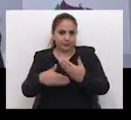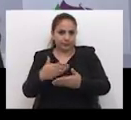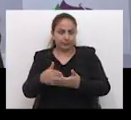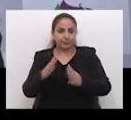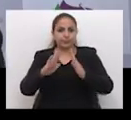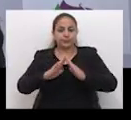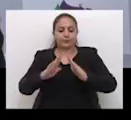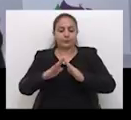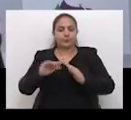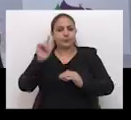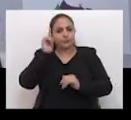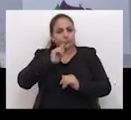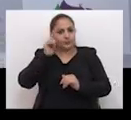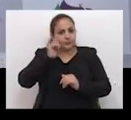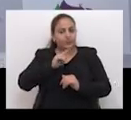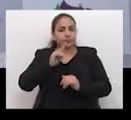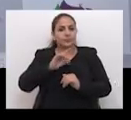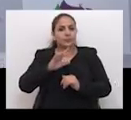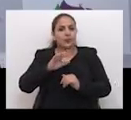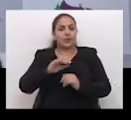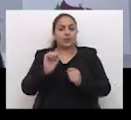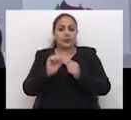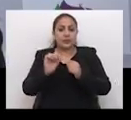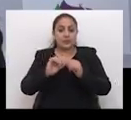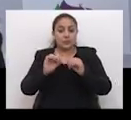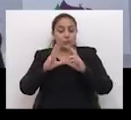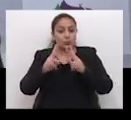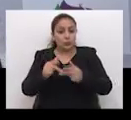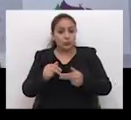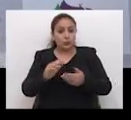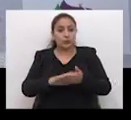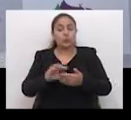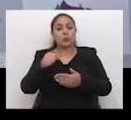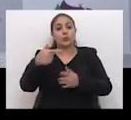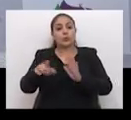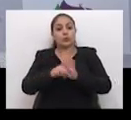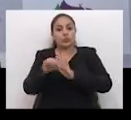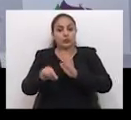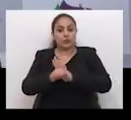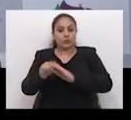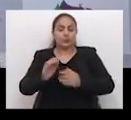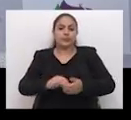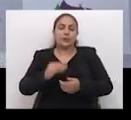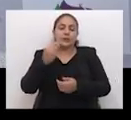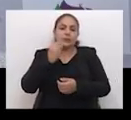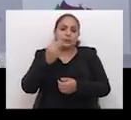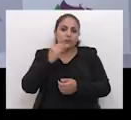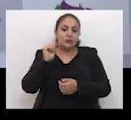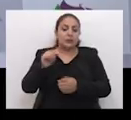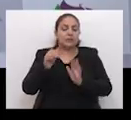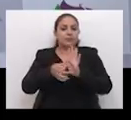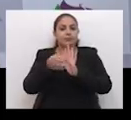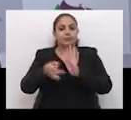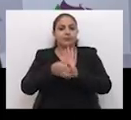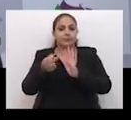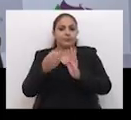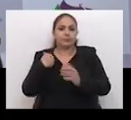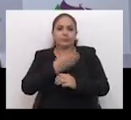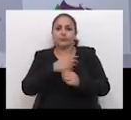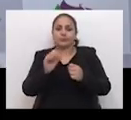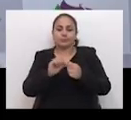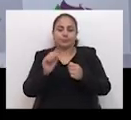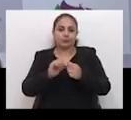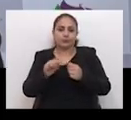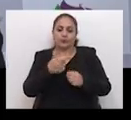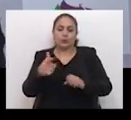da casa, para que ele consiga, então, adotar no próximo edital de licitação. Claro que essa indicação que iremos fazer